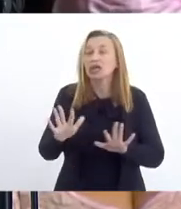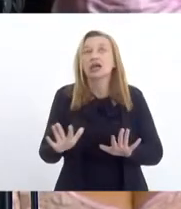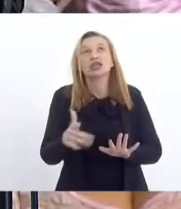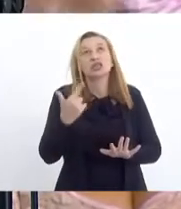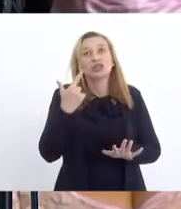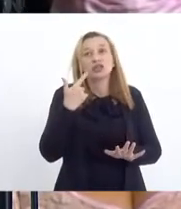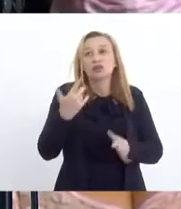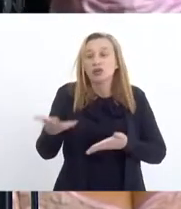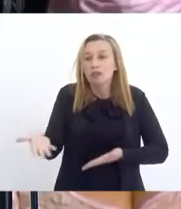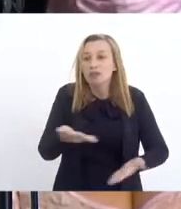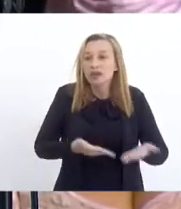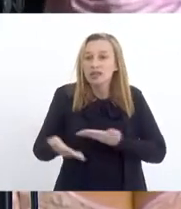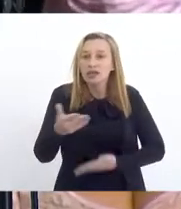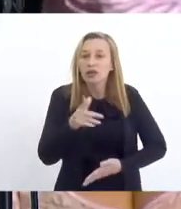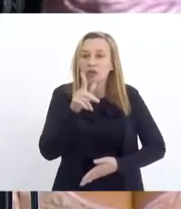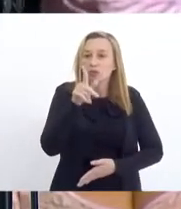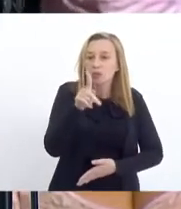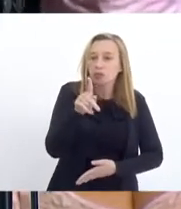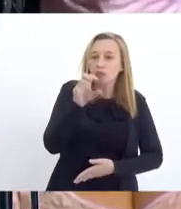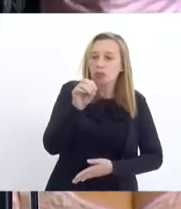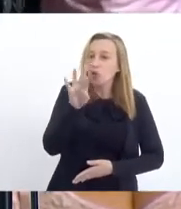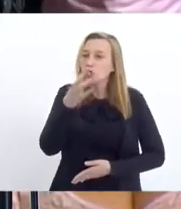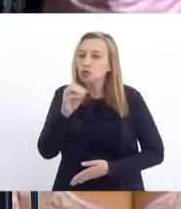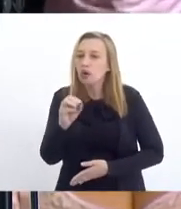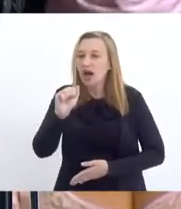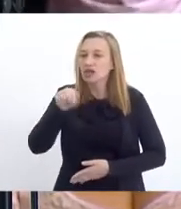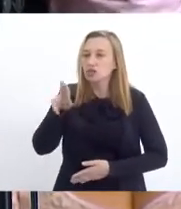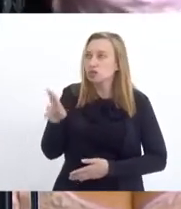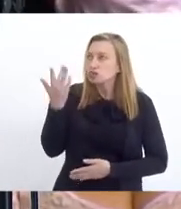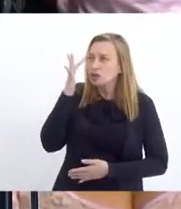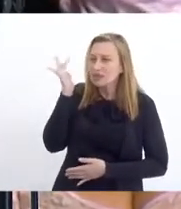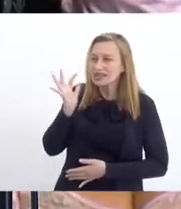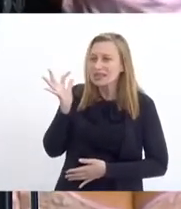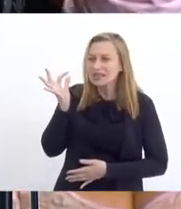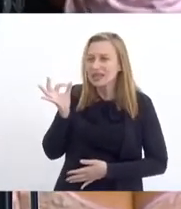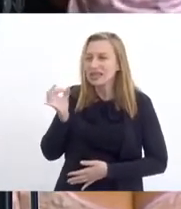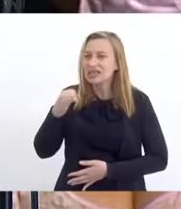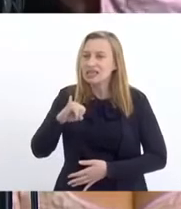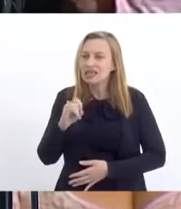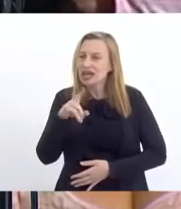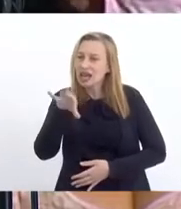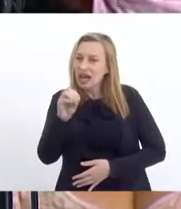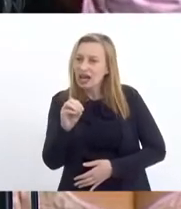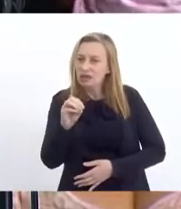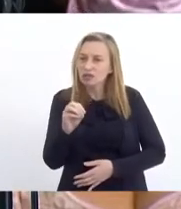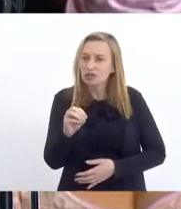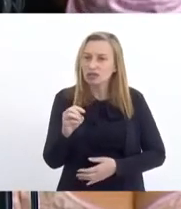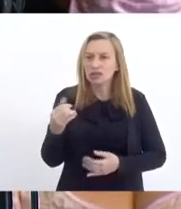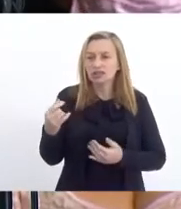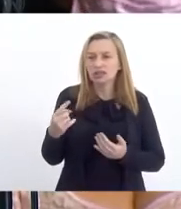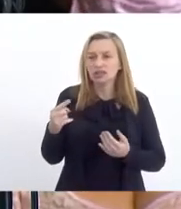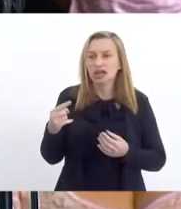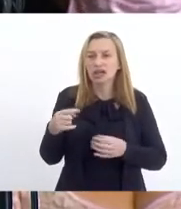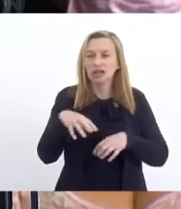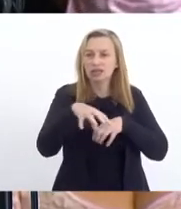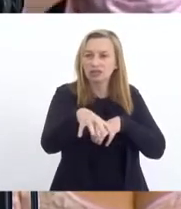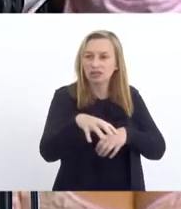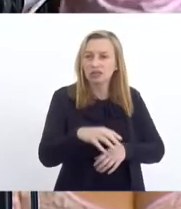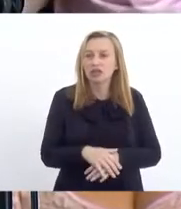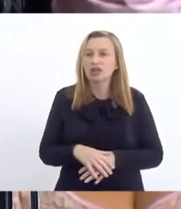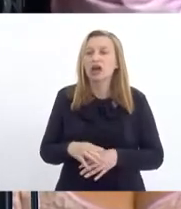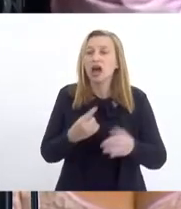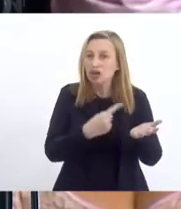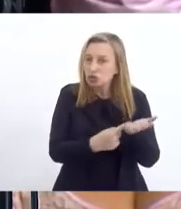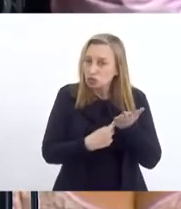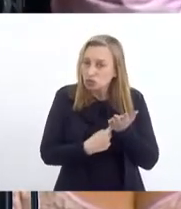em parceria com o Porto do Açu, eu não sei se o Caio ainda está nos escutando, o Porto do Açu nos ajudou a desenvolver o projeto. Eu estava